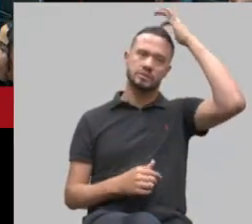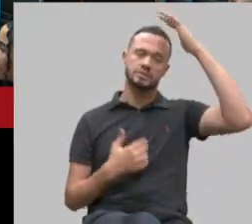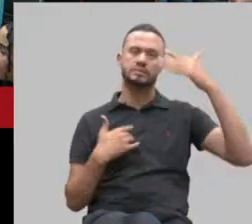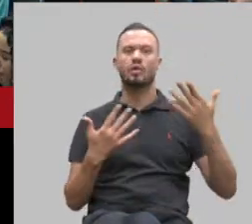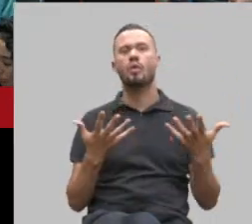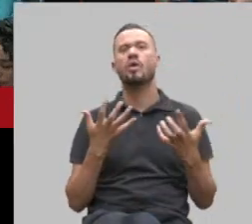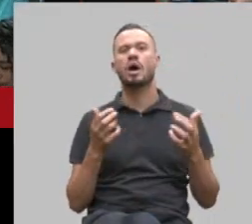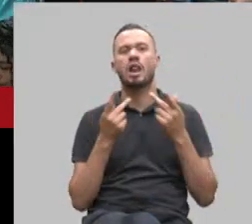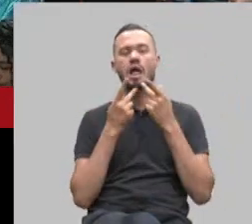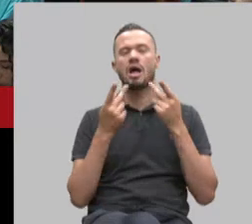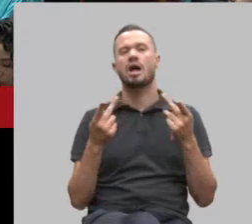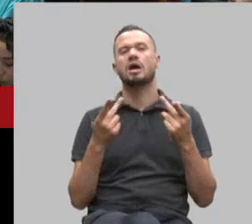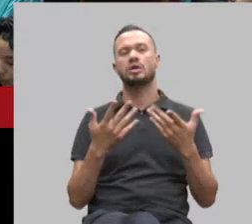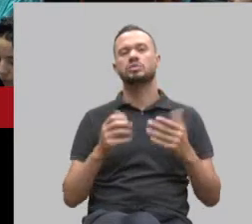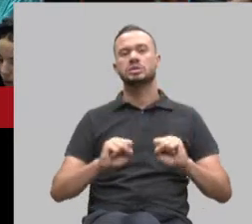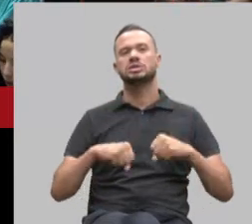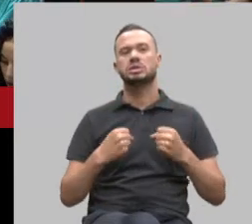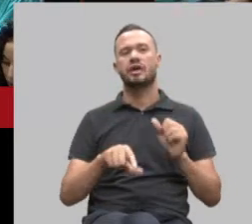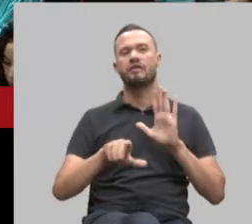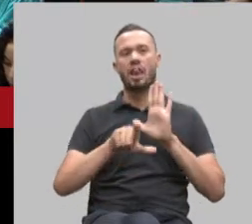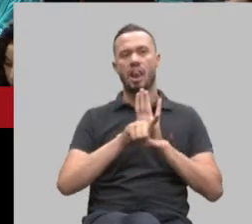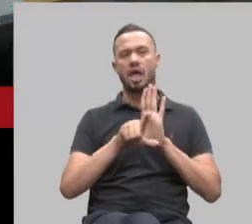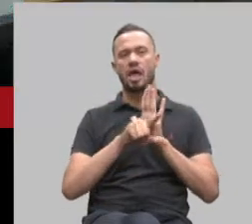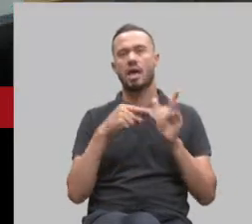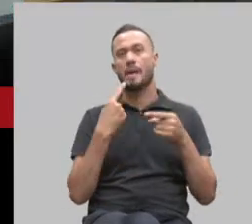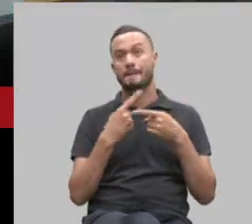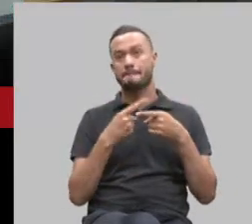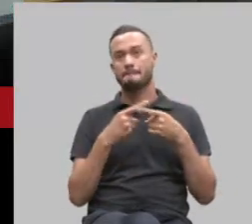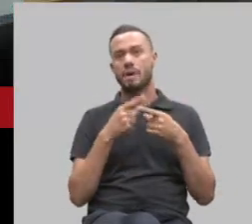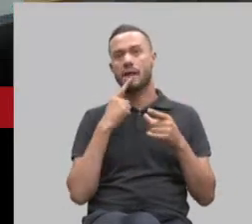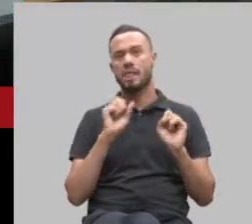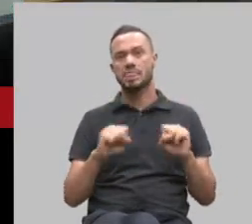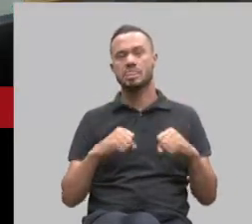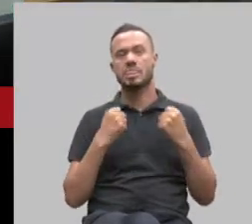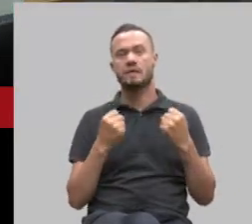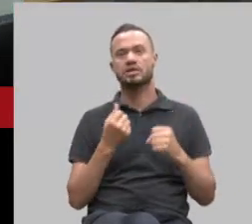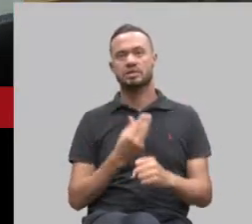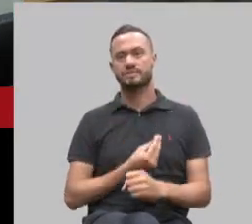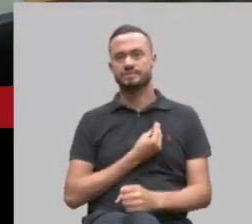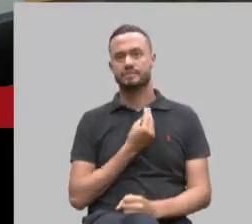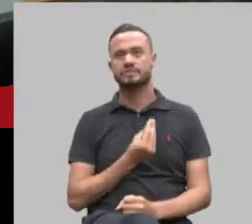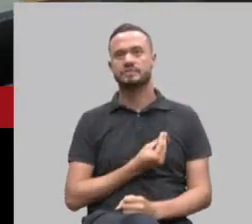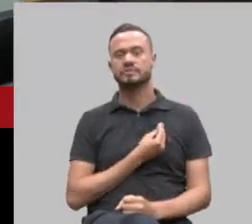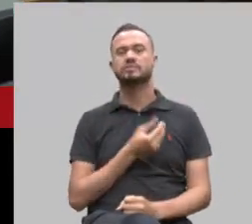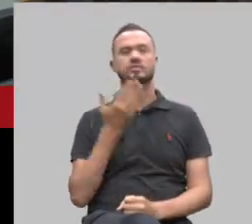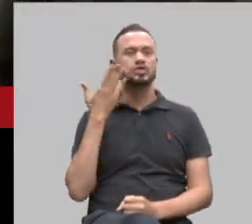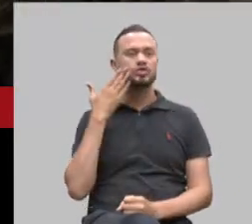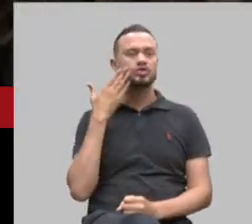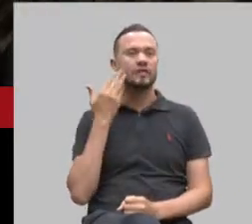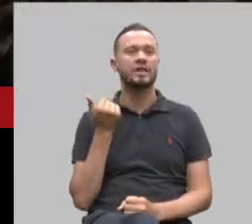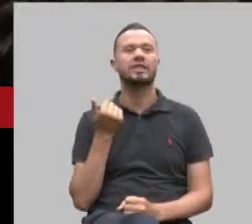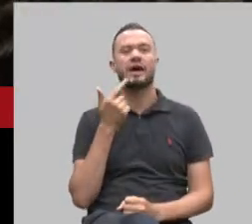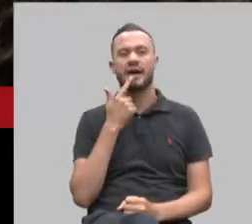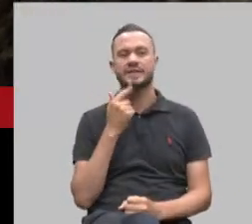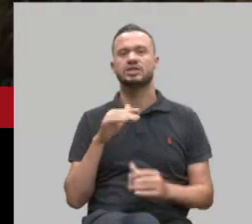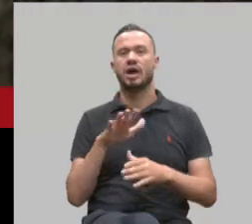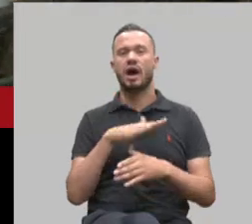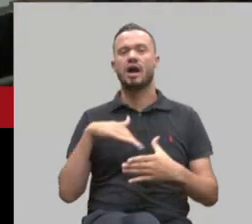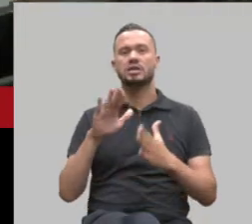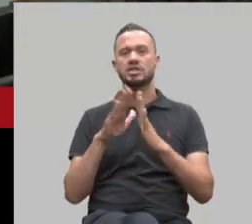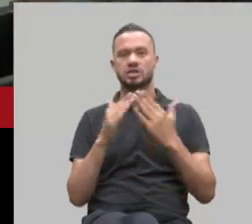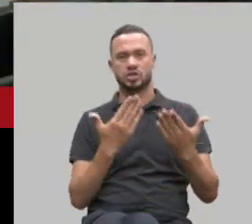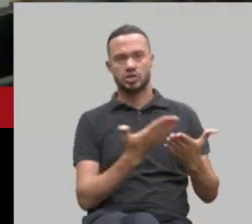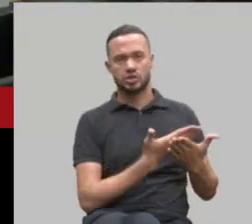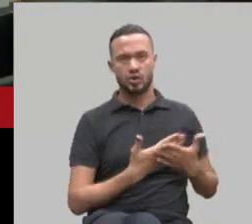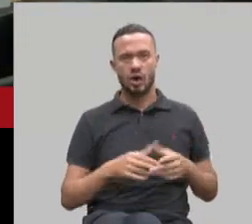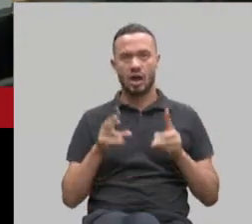essa lei porque ela basicamente defende a participação da Juventude no meio do âmbito escolar a gente percebe